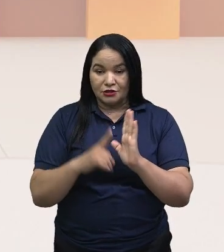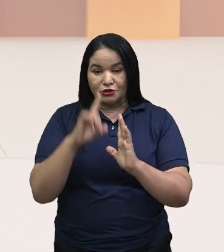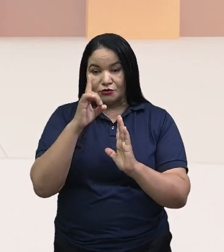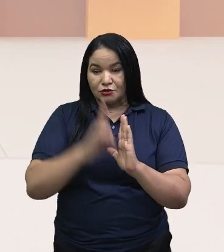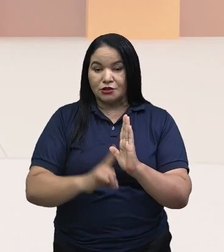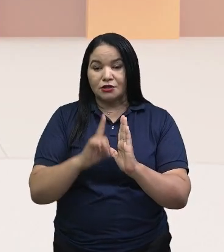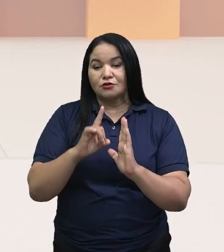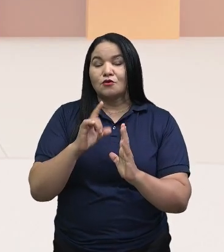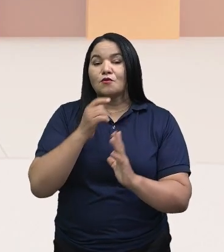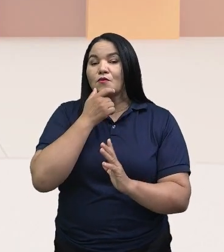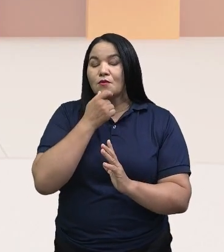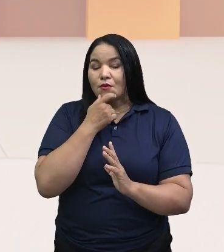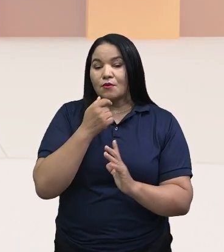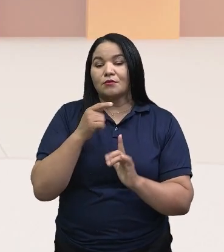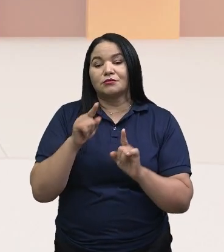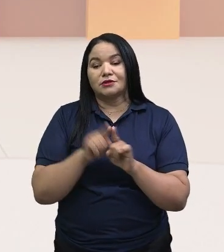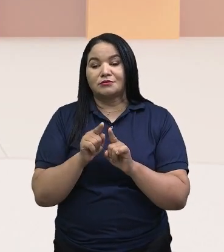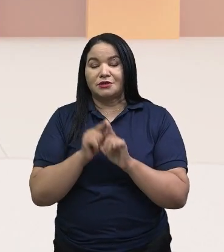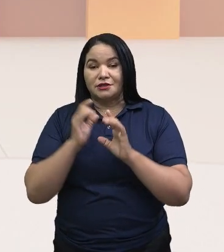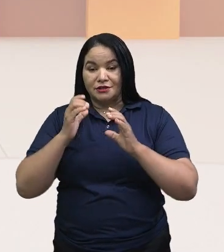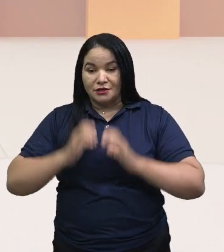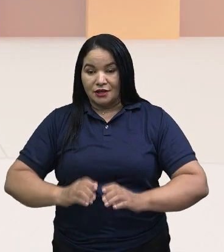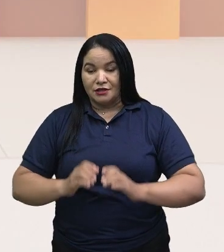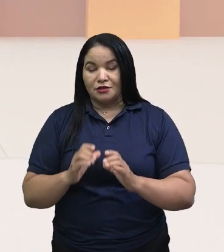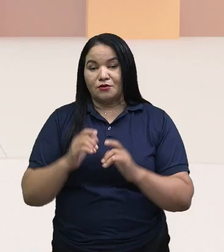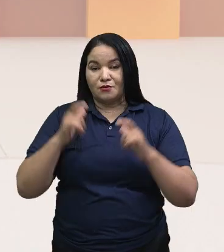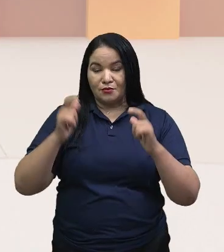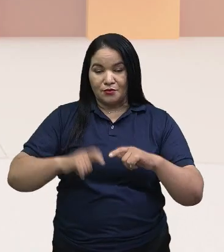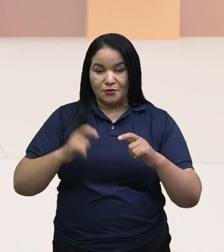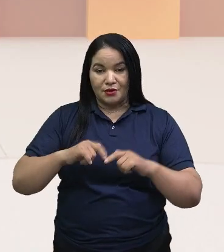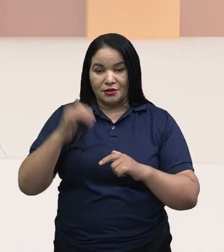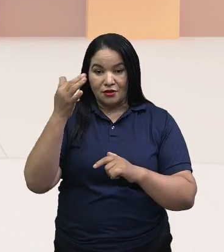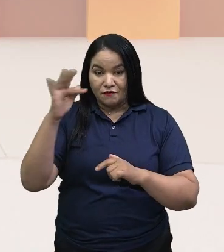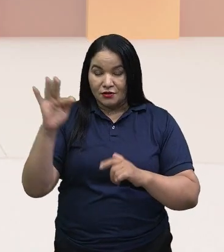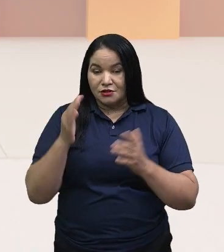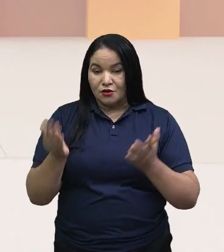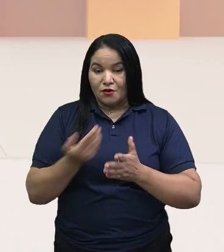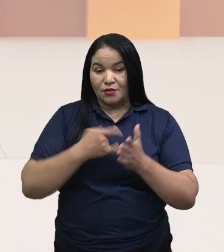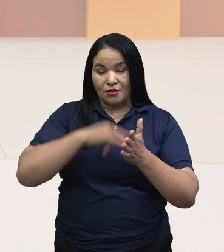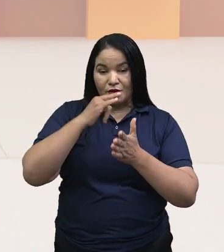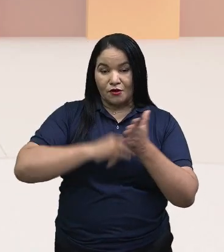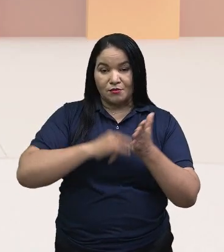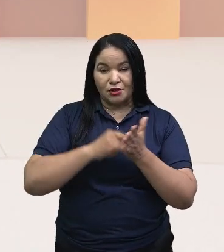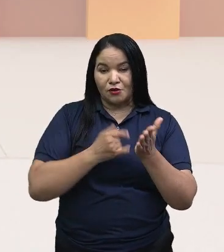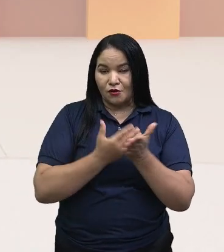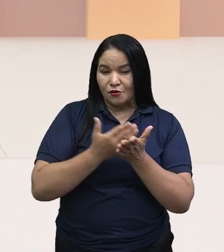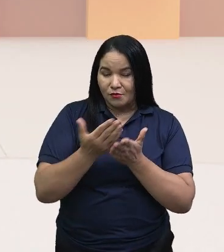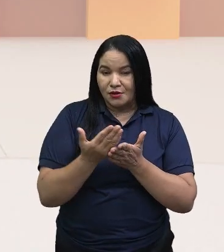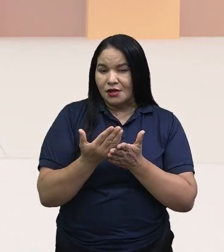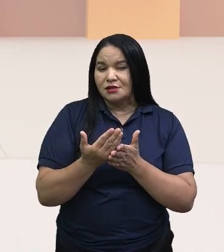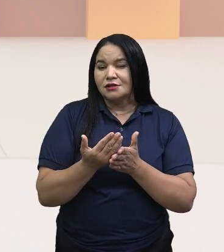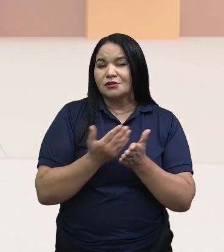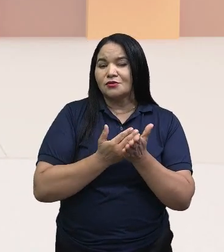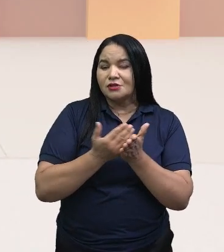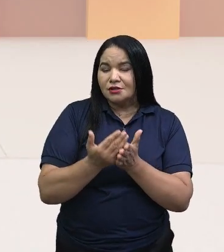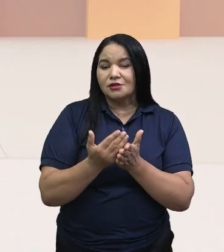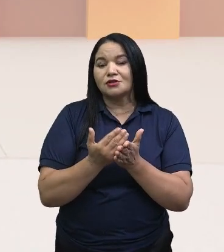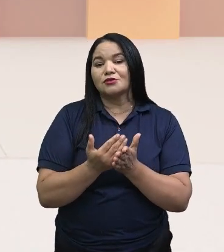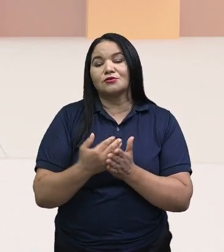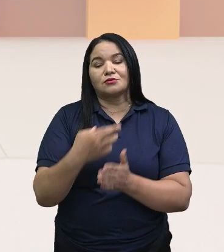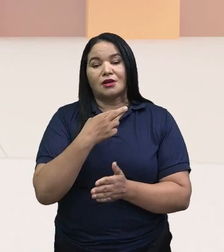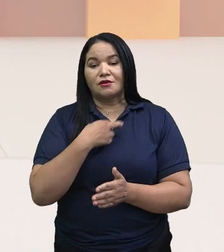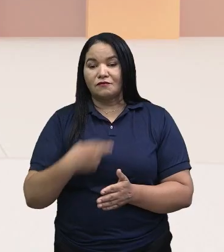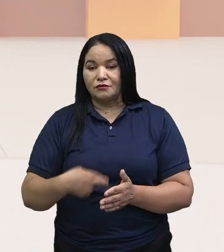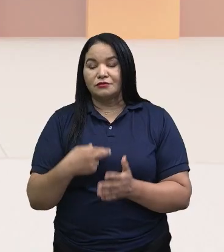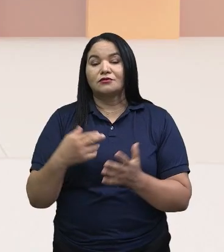Cidadão, lá na França, esse vai ser um documento que vai nascer no berço da Revolução Francesa. Então,